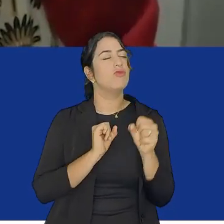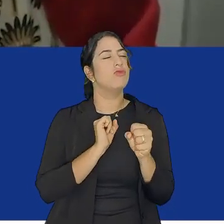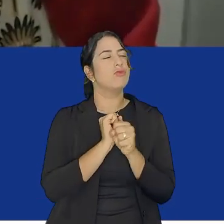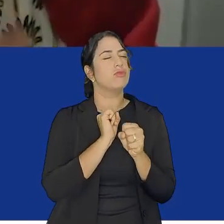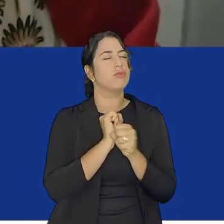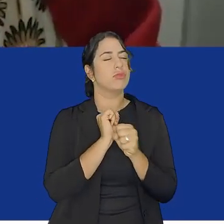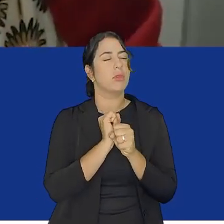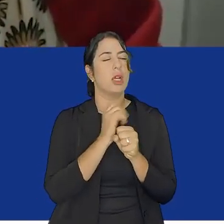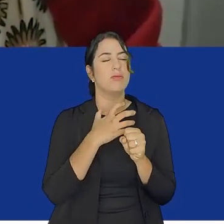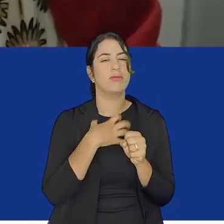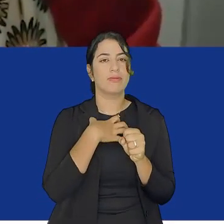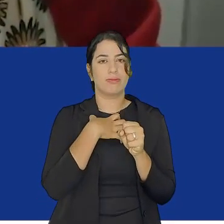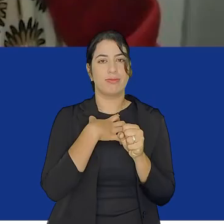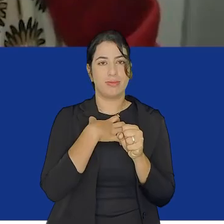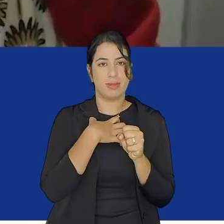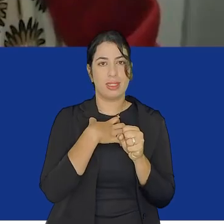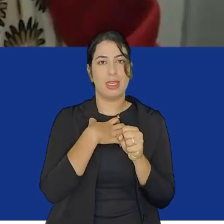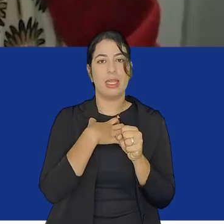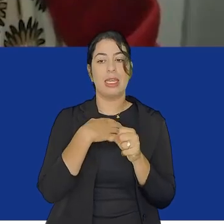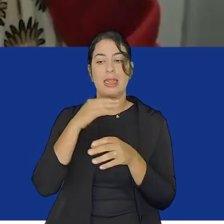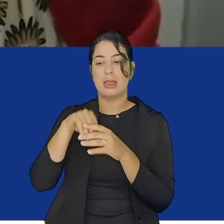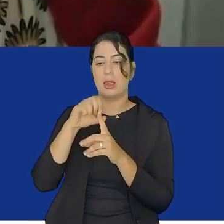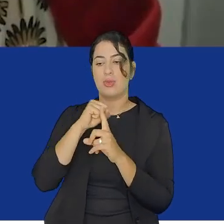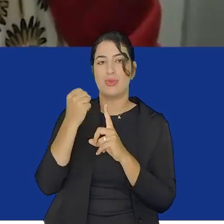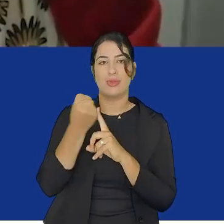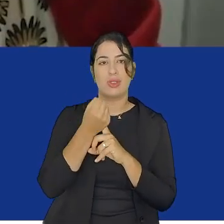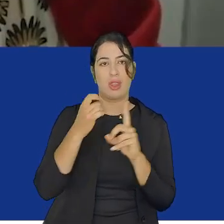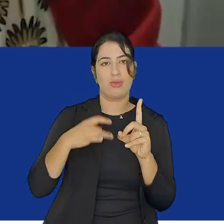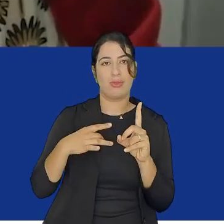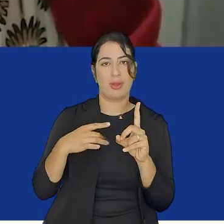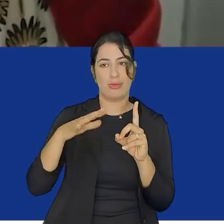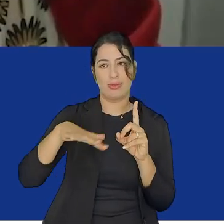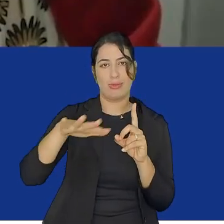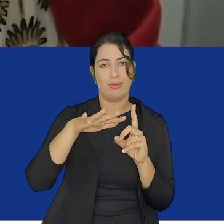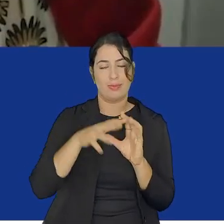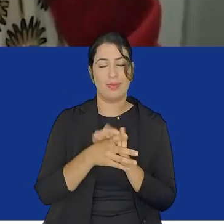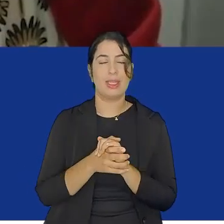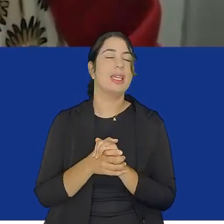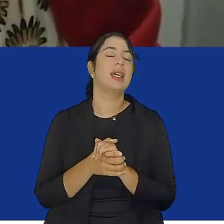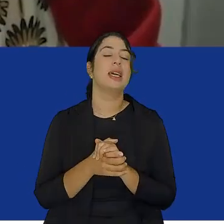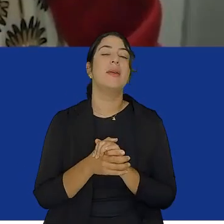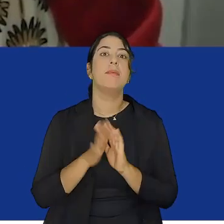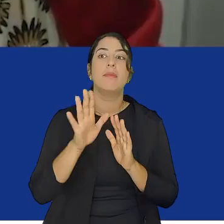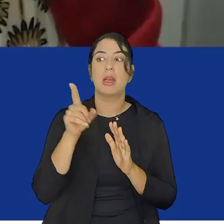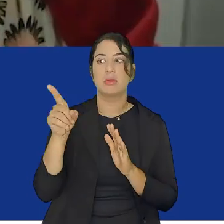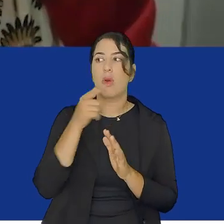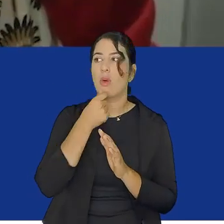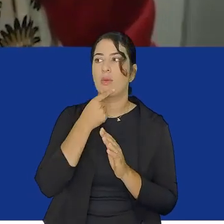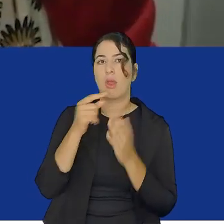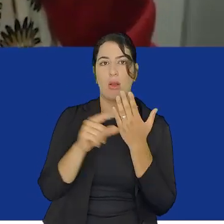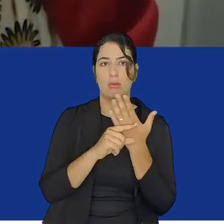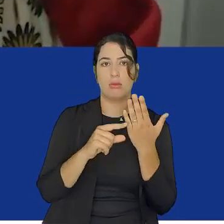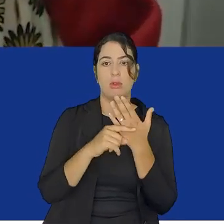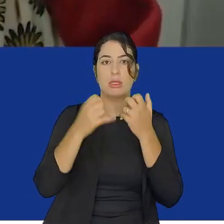esperança numa sociedade do medo, alguma coisa assim. E é muito lindo quando ele